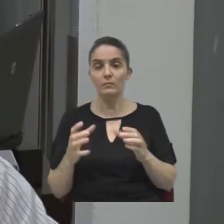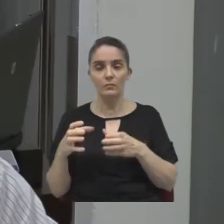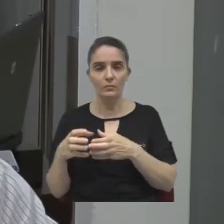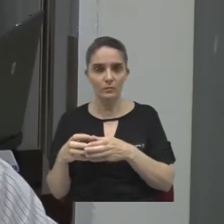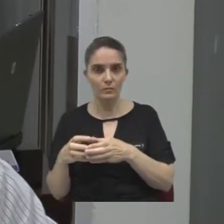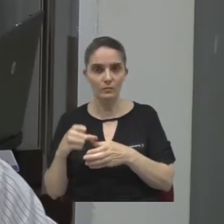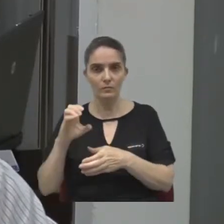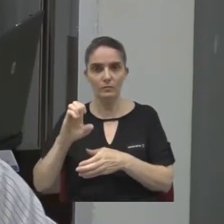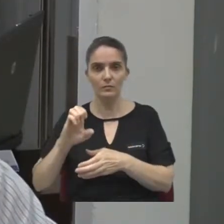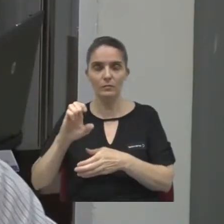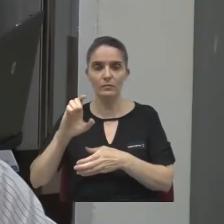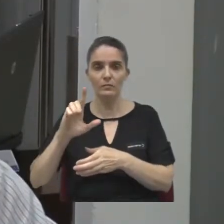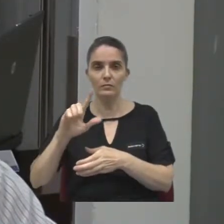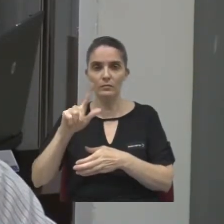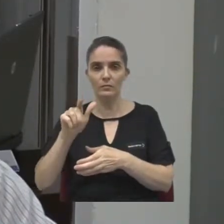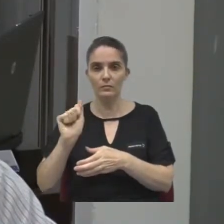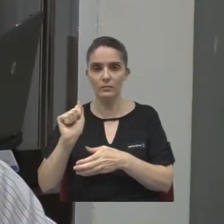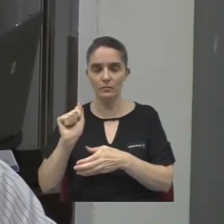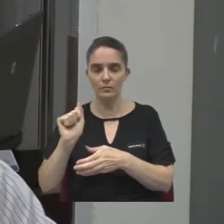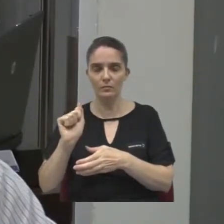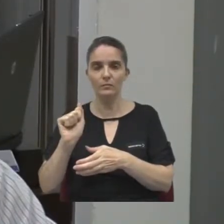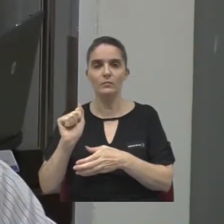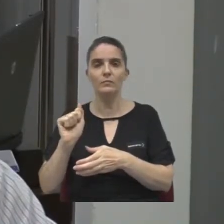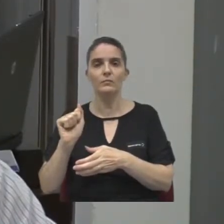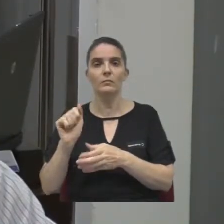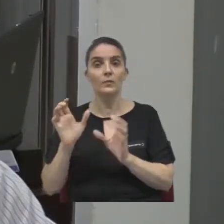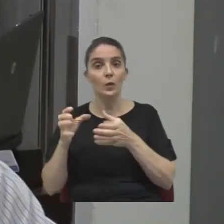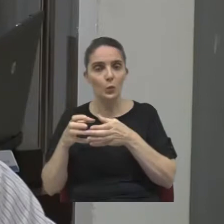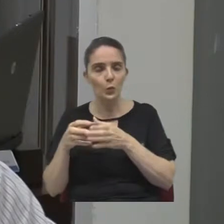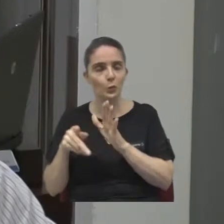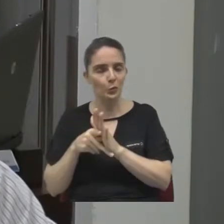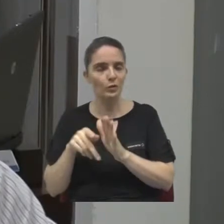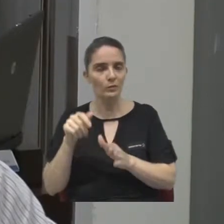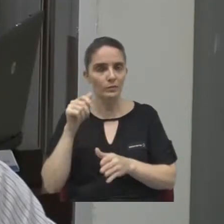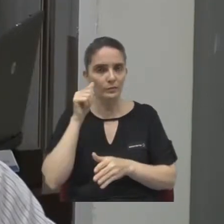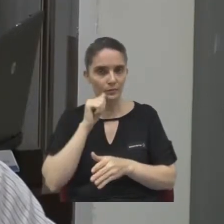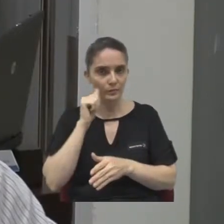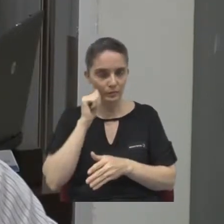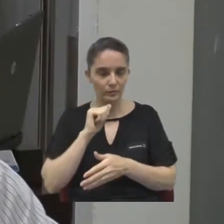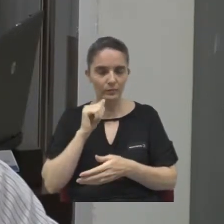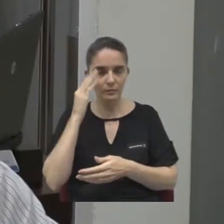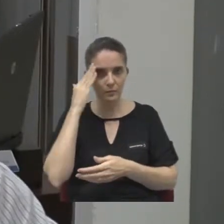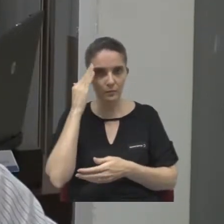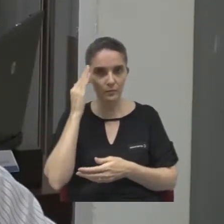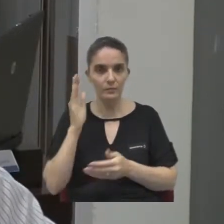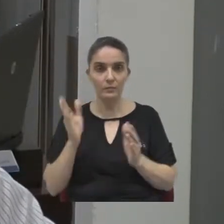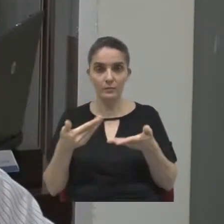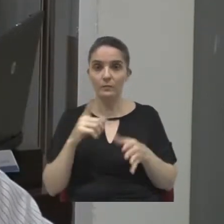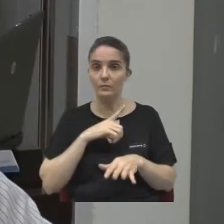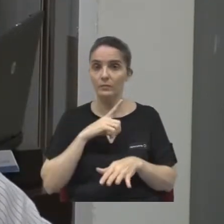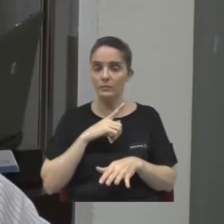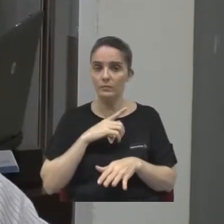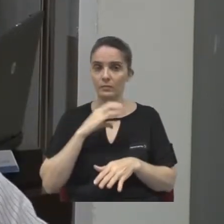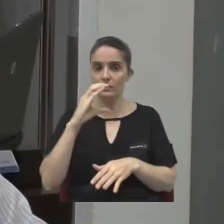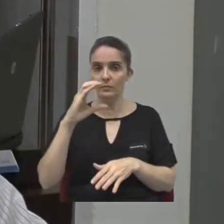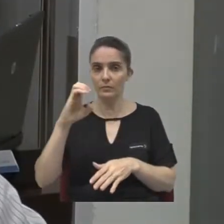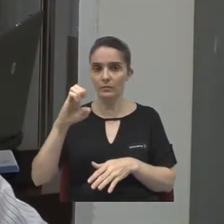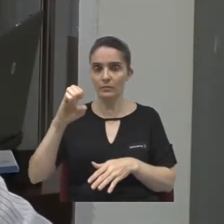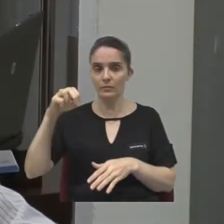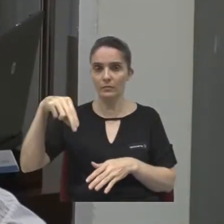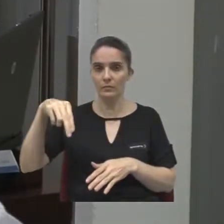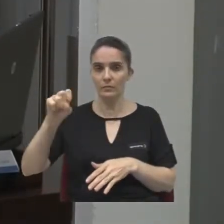Elza Tanque, justamente para termos esse fluxo aqui na cidade. Nós já temos hoje um censo, né, todos